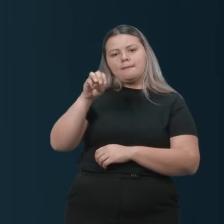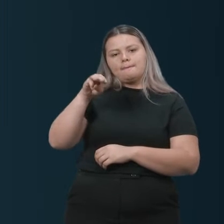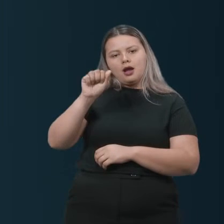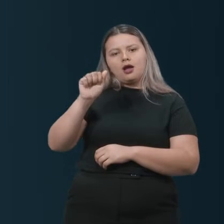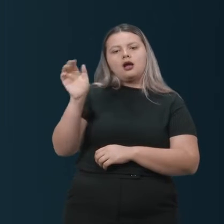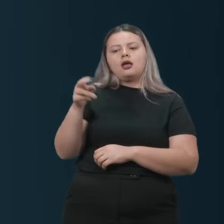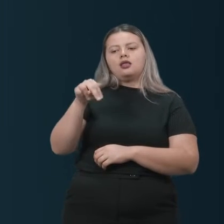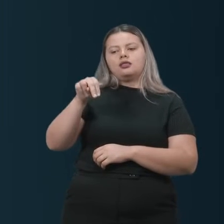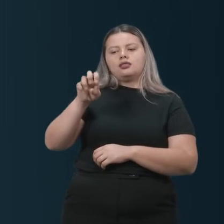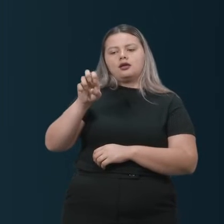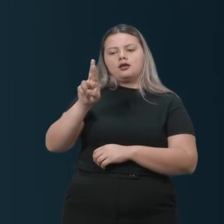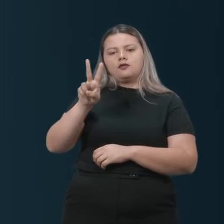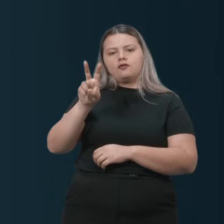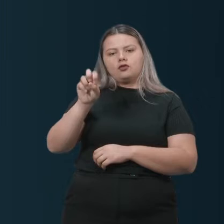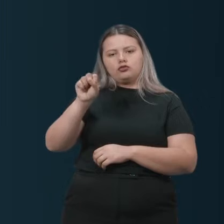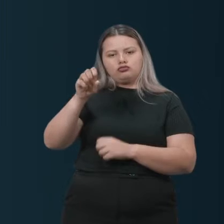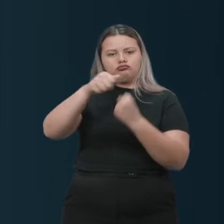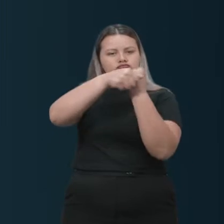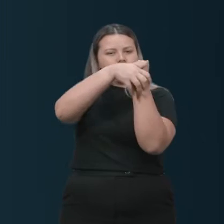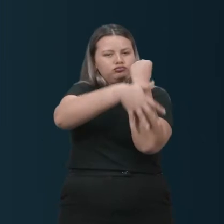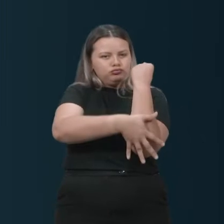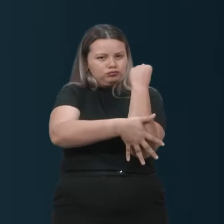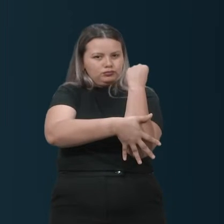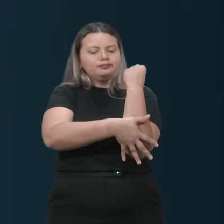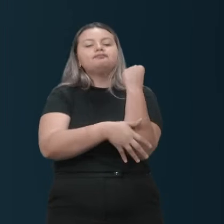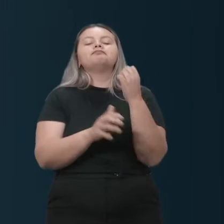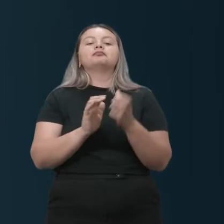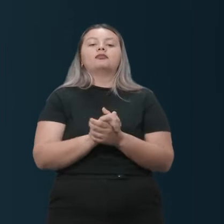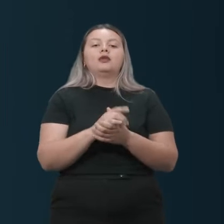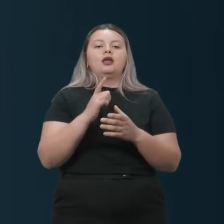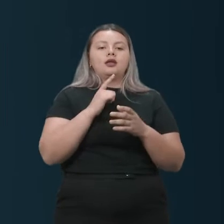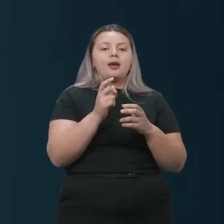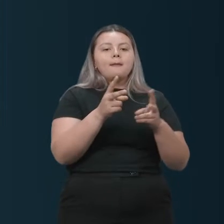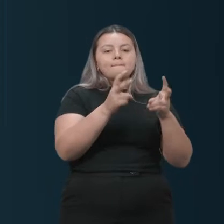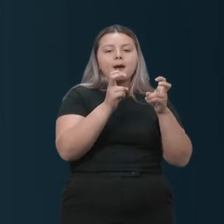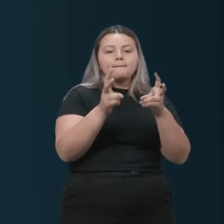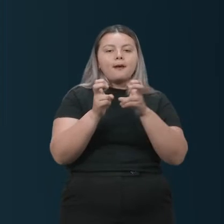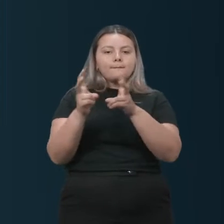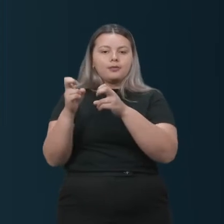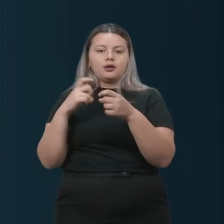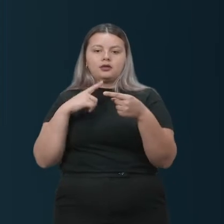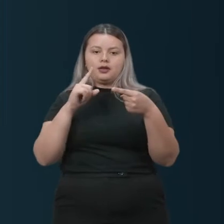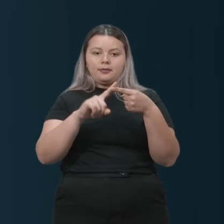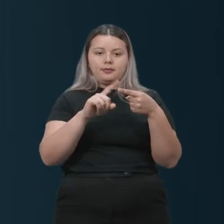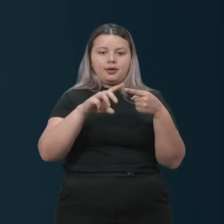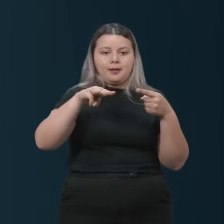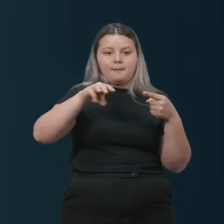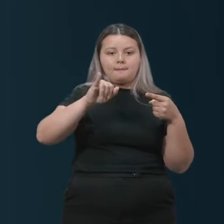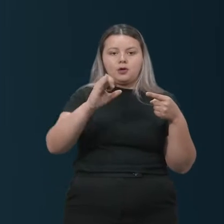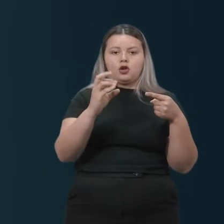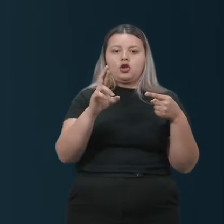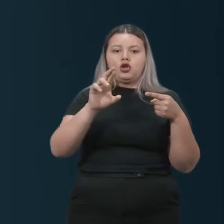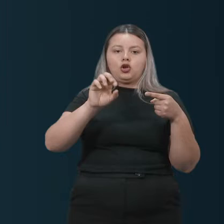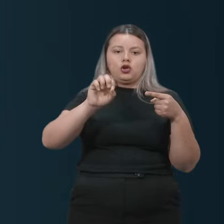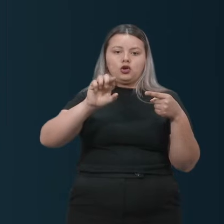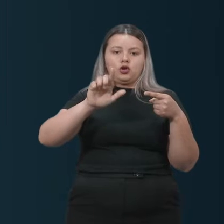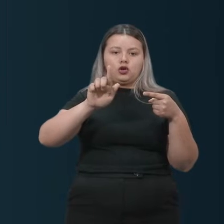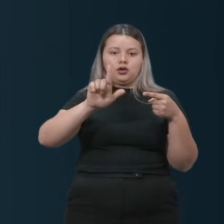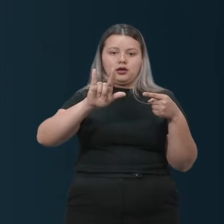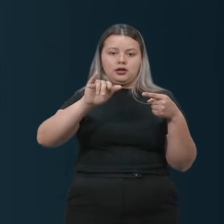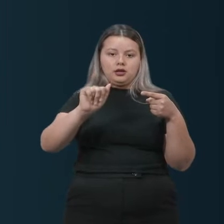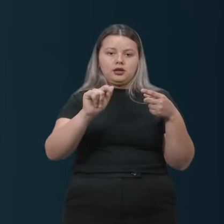glia do que de neurônios. Eu trouxe aqui alguns esquemas de algumas delas. A gente tem a micróglia,